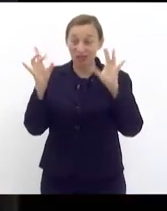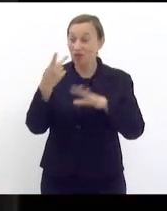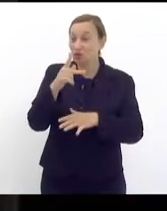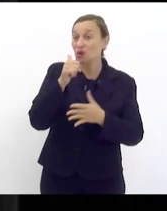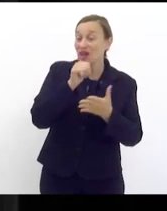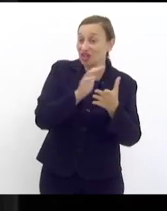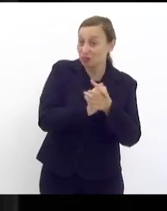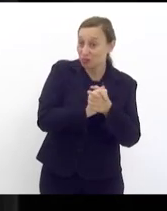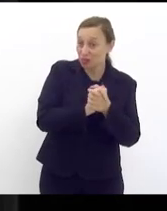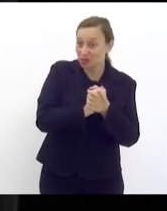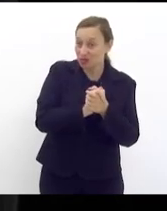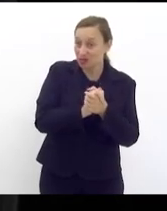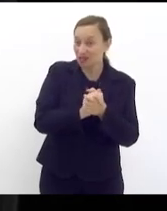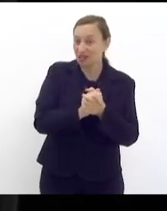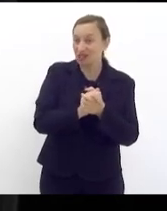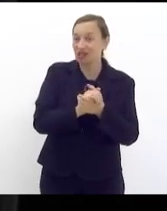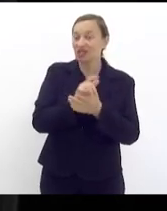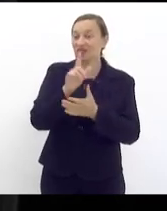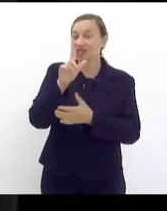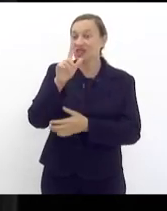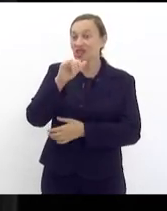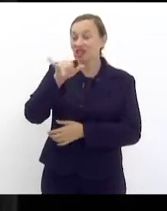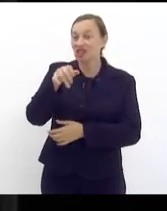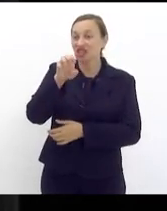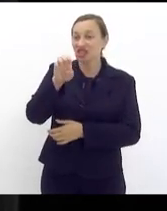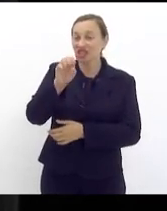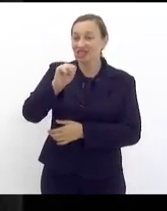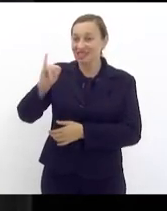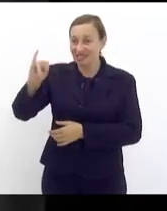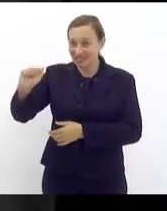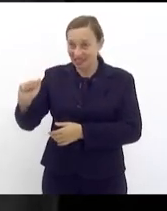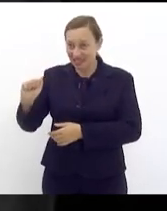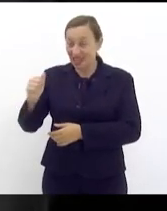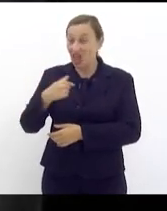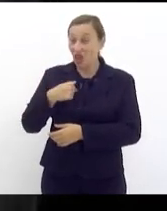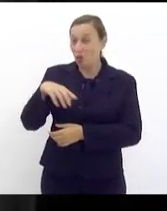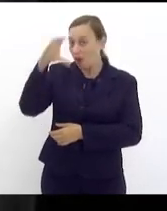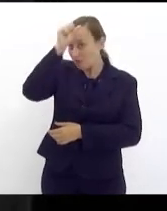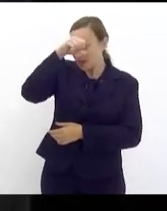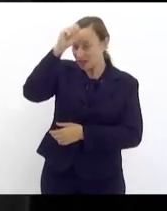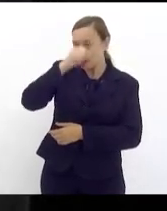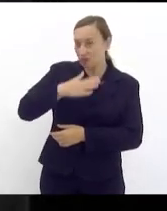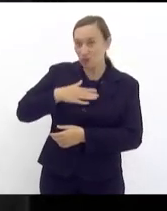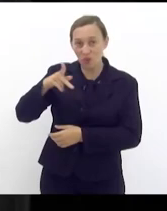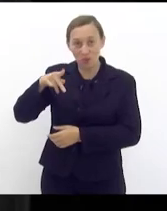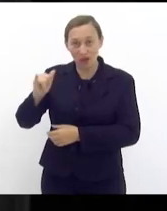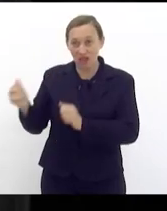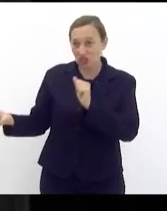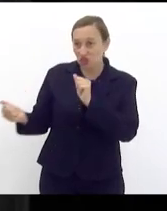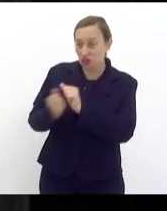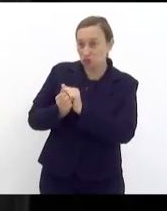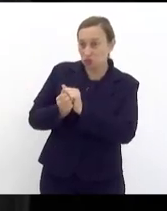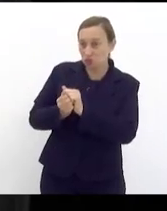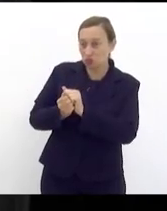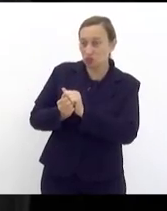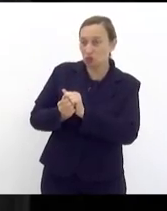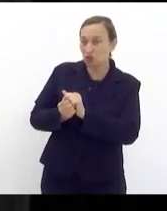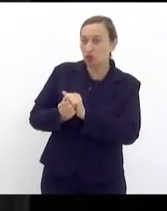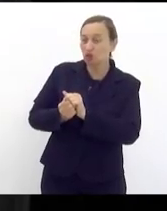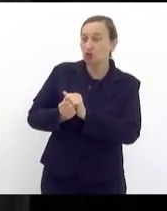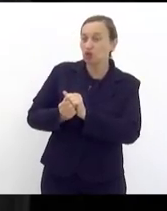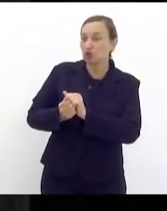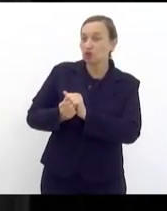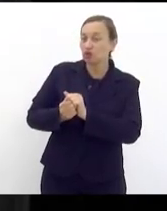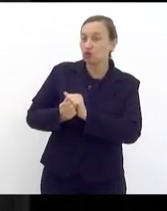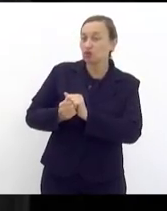esposa, a Jéssica Ribeiro. Eu aprendi com meu pai que, ao lado de um grande homem, tem sempre uma